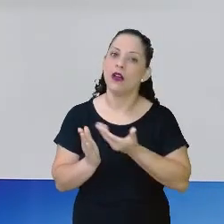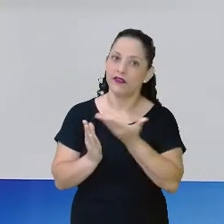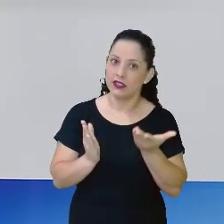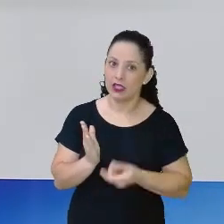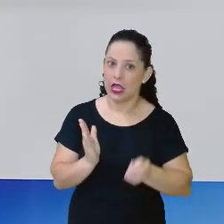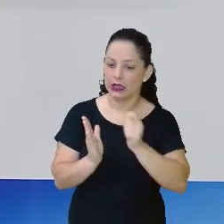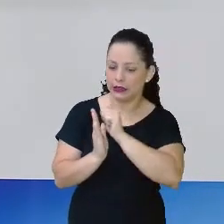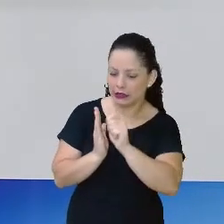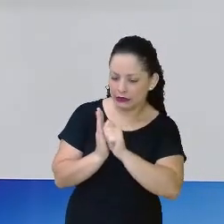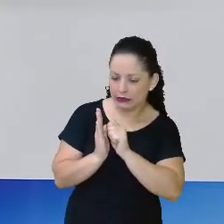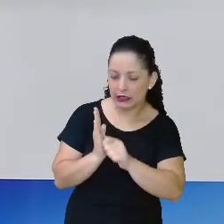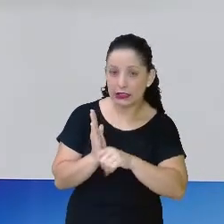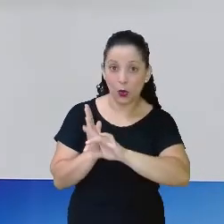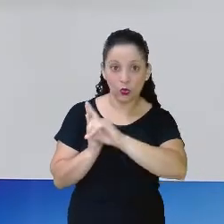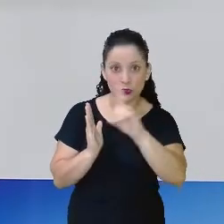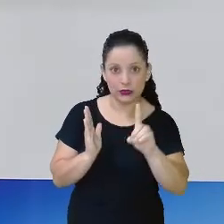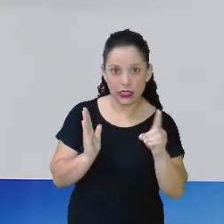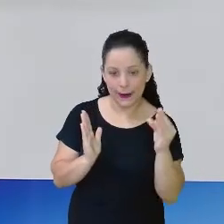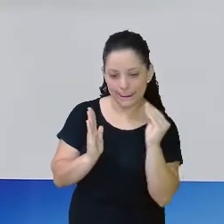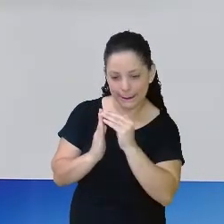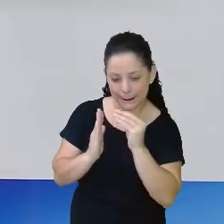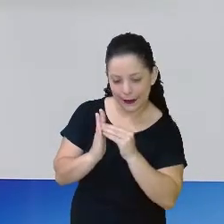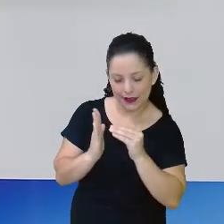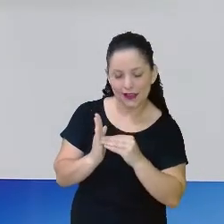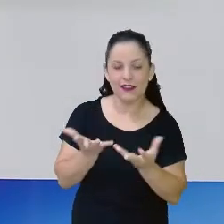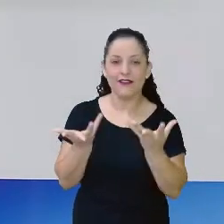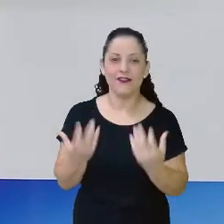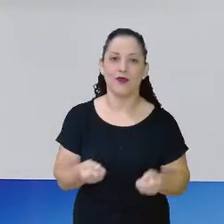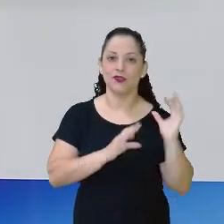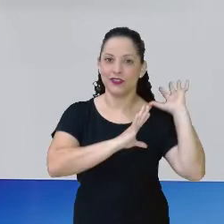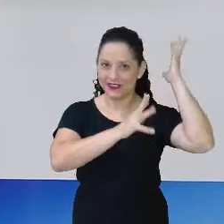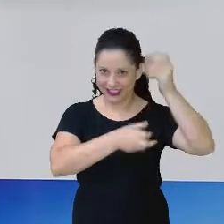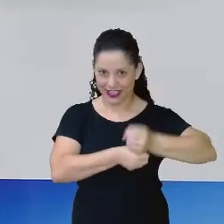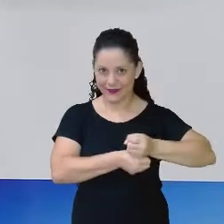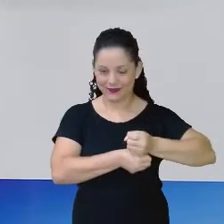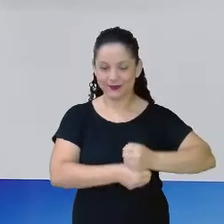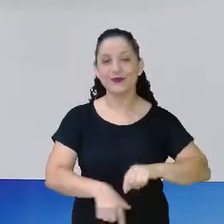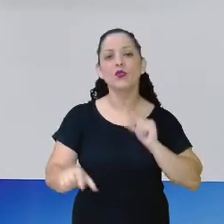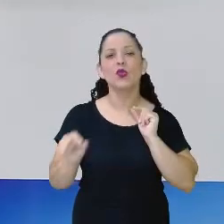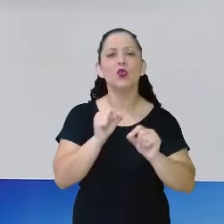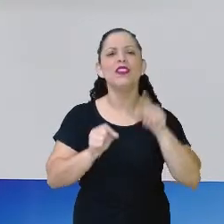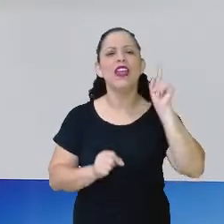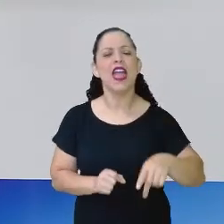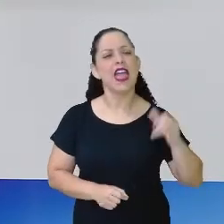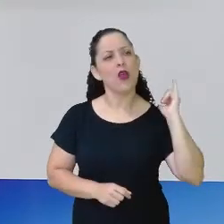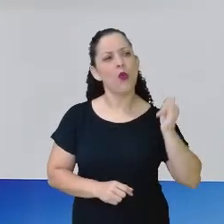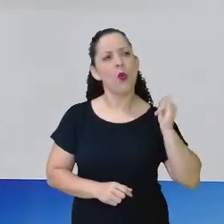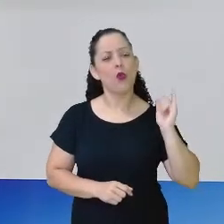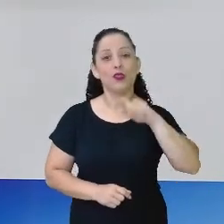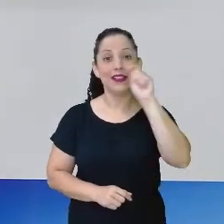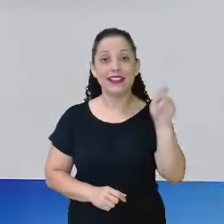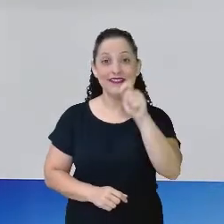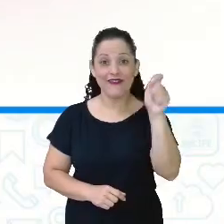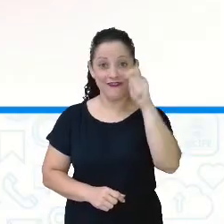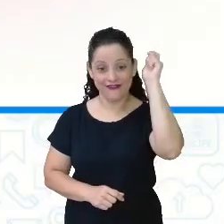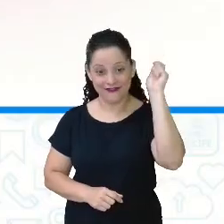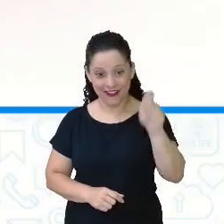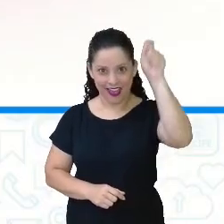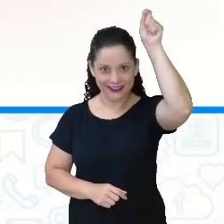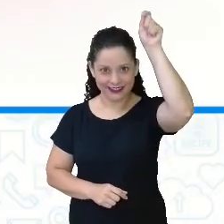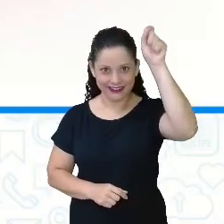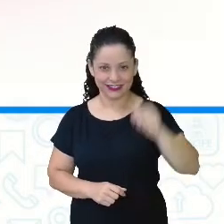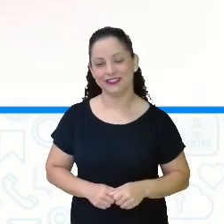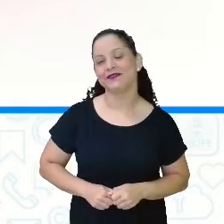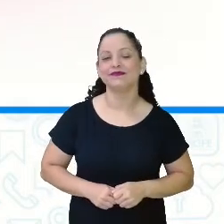tema da aula e vamos trabalhar, revisar os contos de fadas. O que são os contos de fadas? Com certeza, se eu estivesse